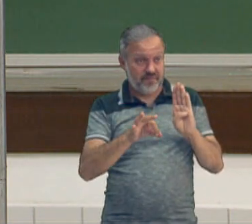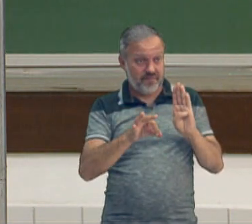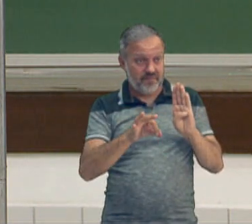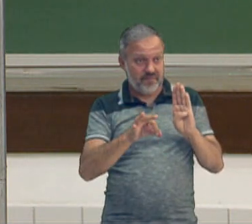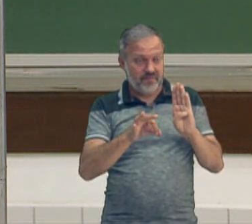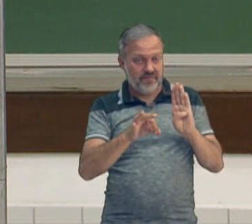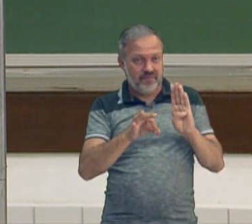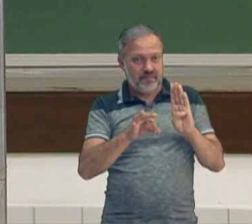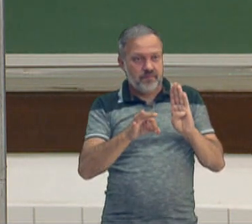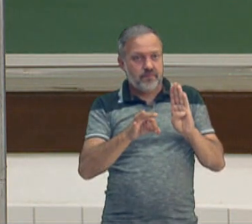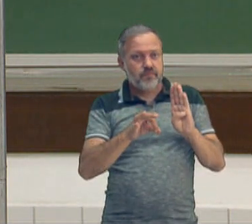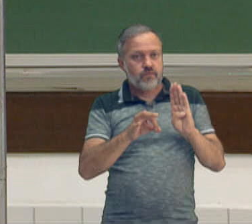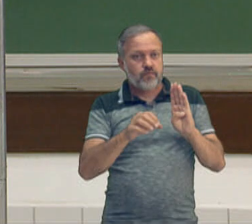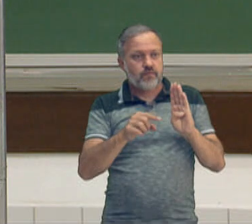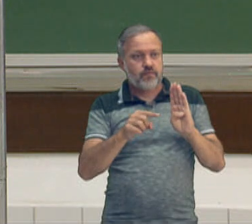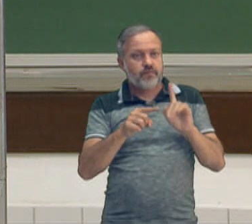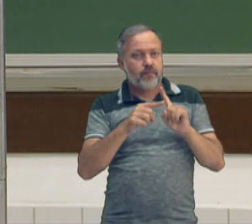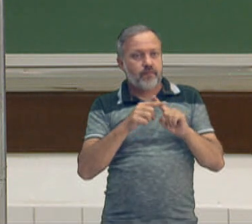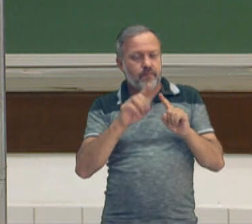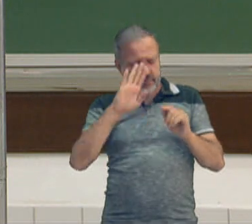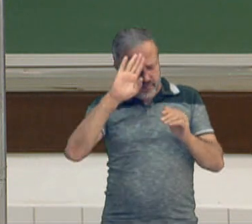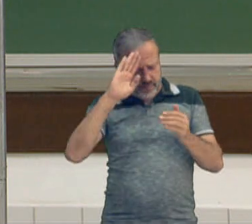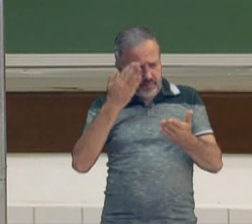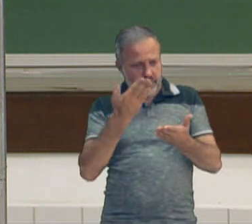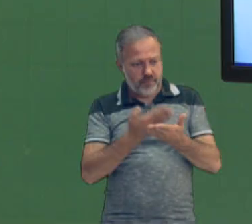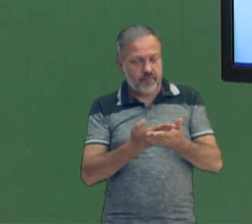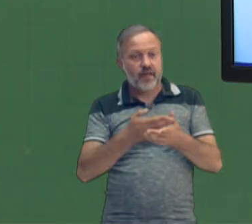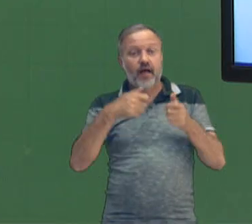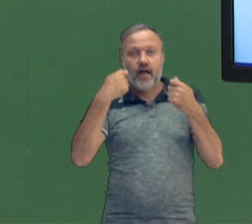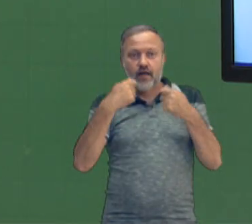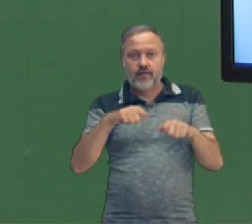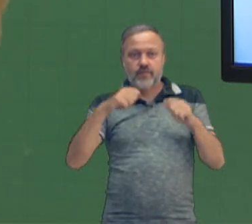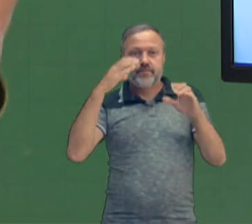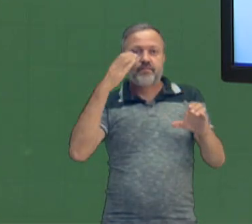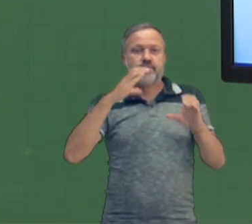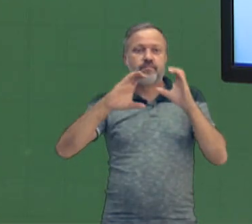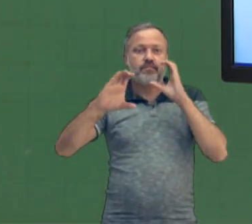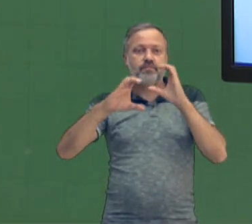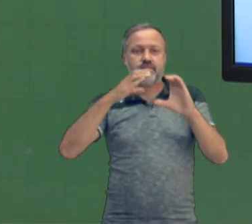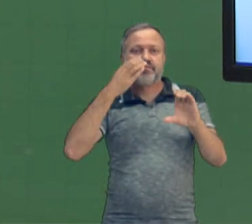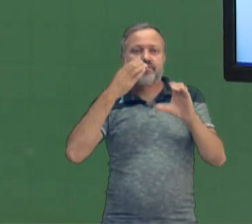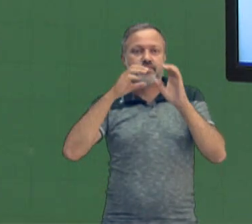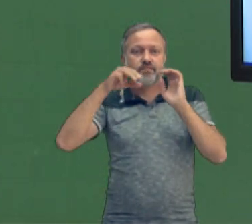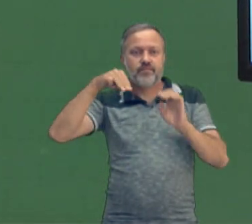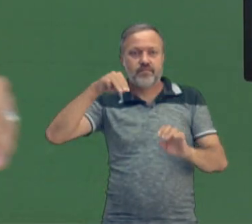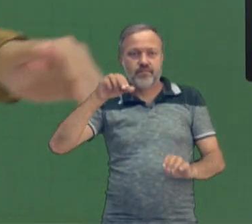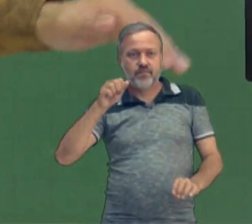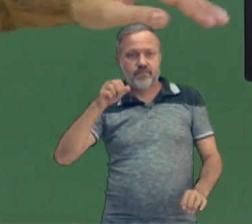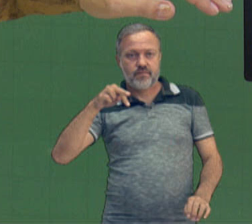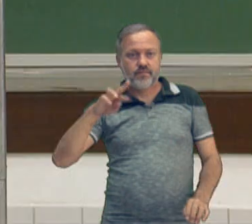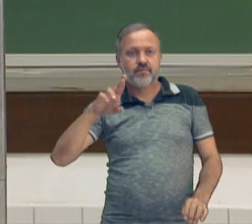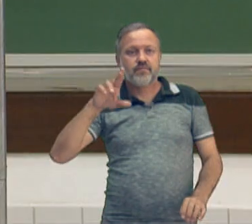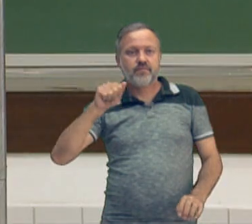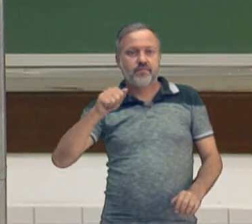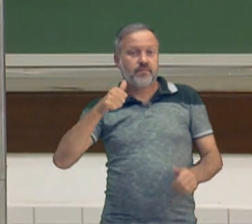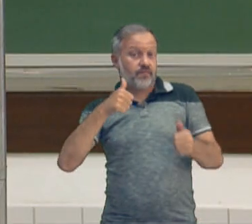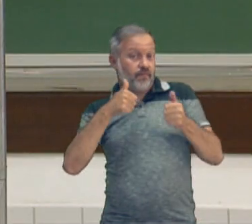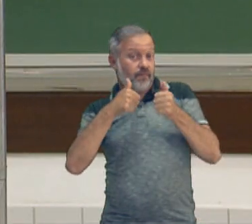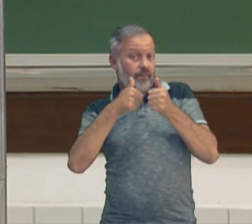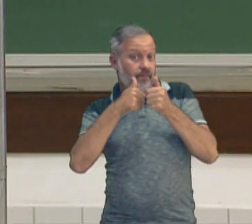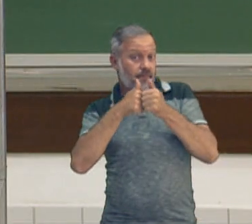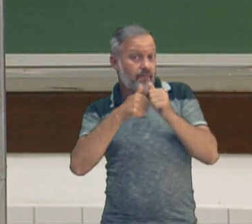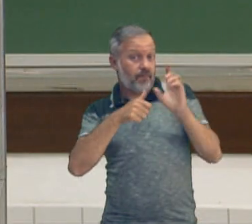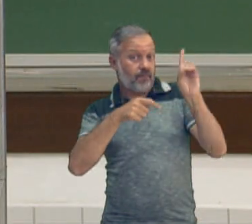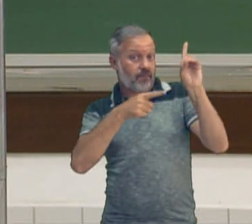o Movimento Hare Krishna que acredita que é preciso cantar o mantra sagrado para chegar próximo à sua divindade.